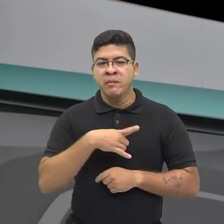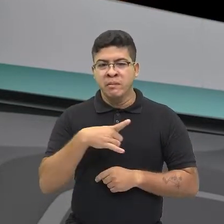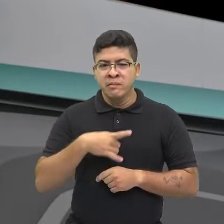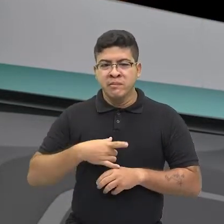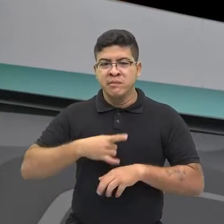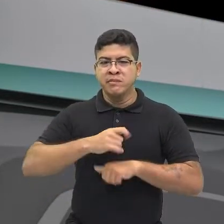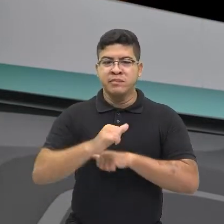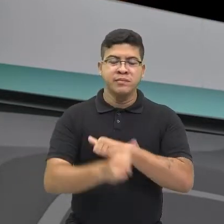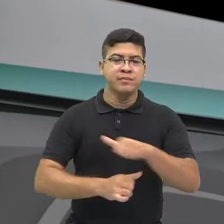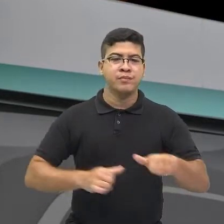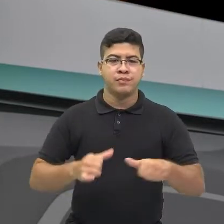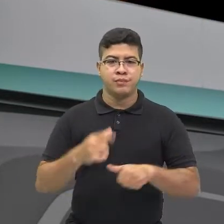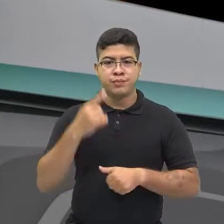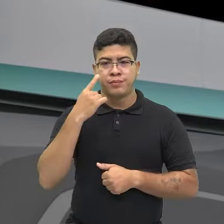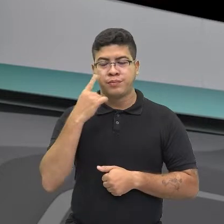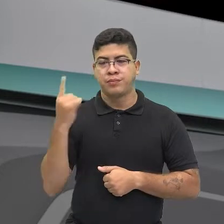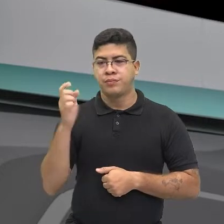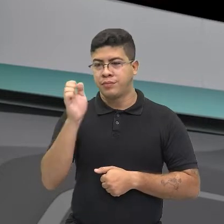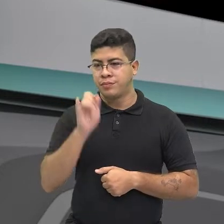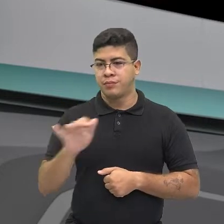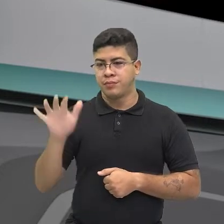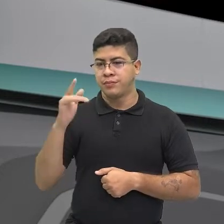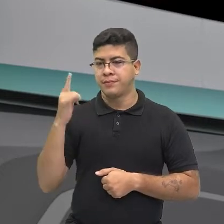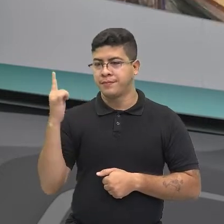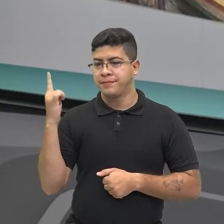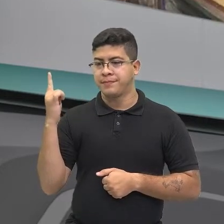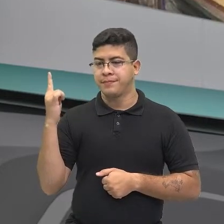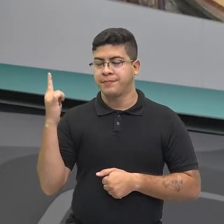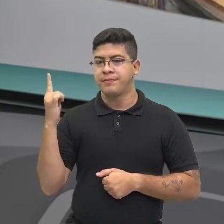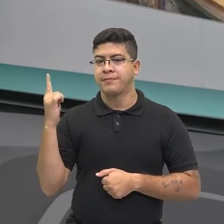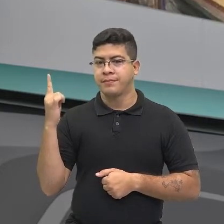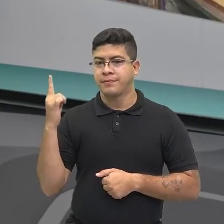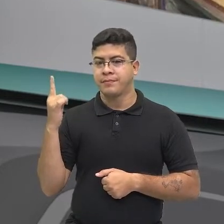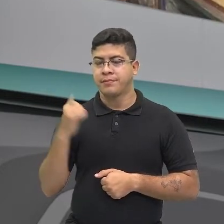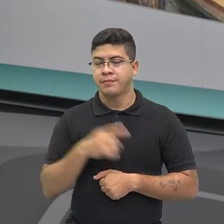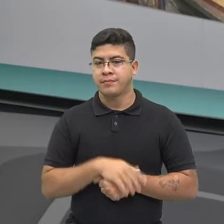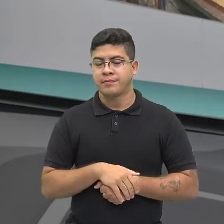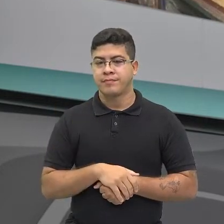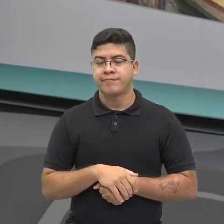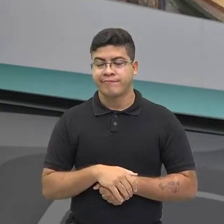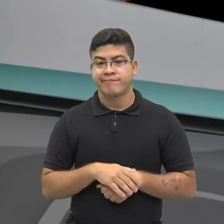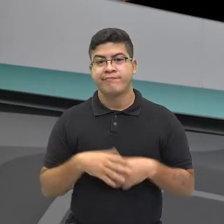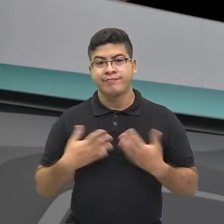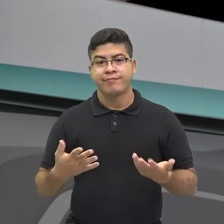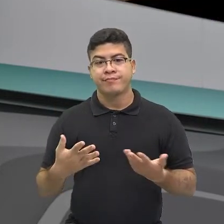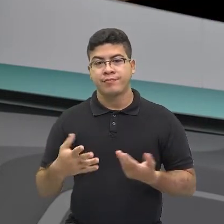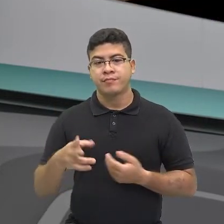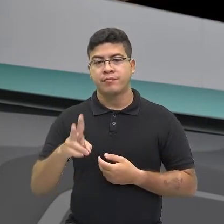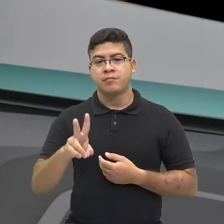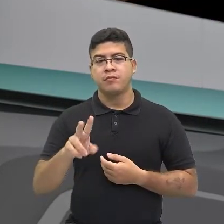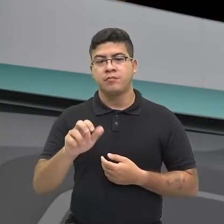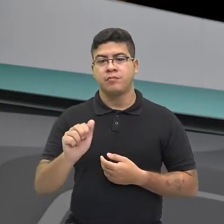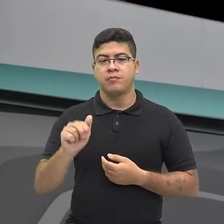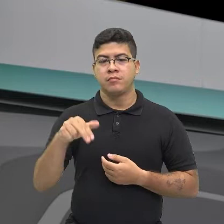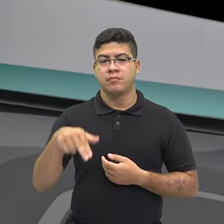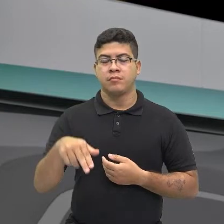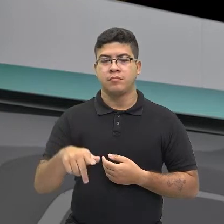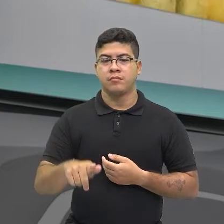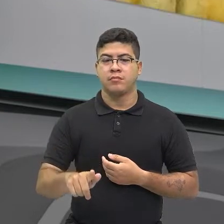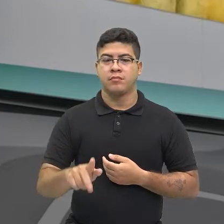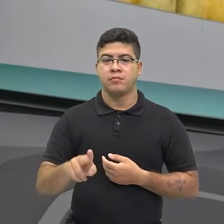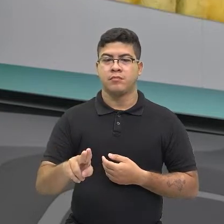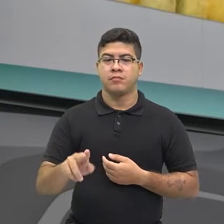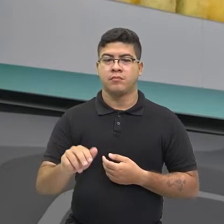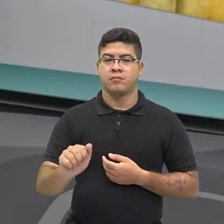só, observe aqui a imagem, o que nós temos aqui de informação para você, olha só. Então, vanguardas europeias, temos aí